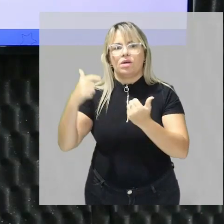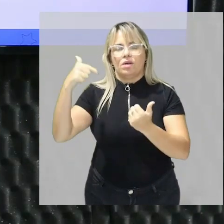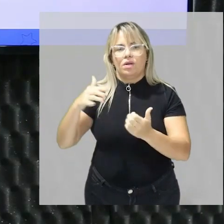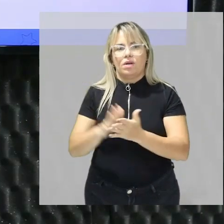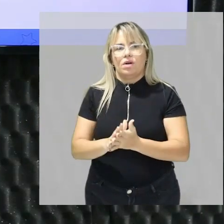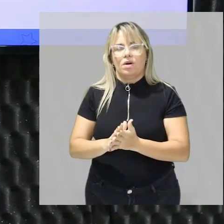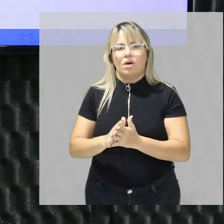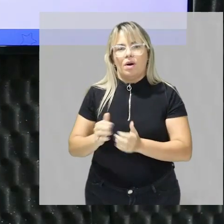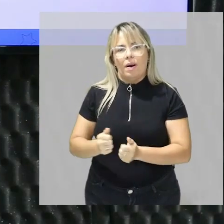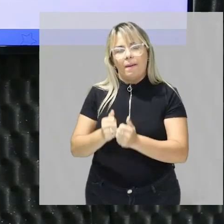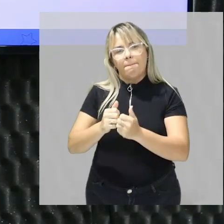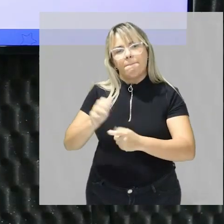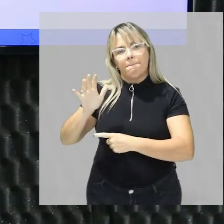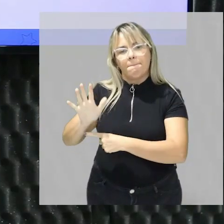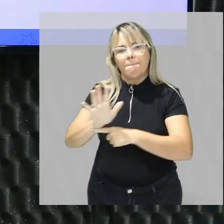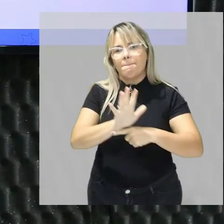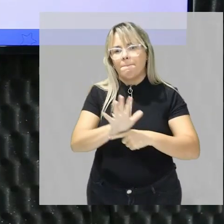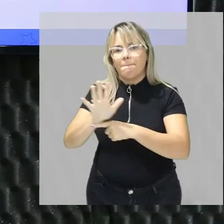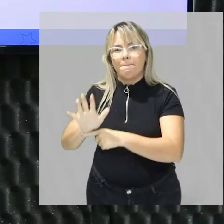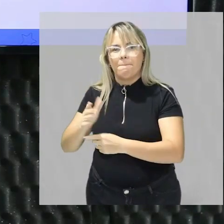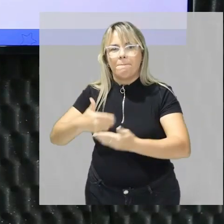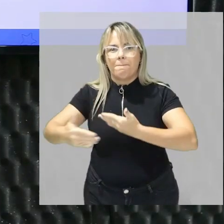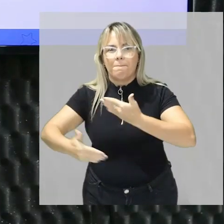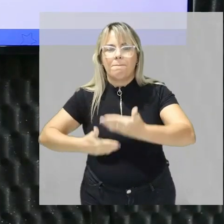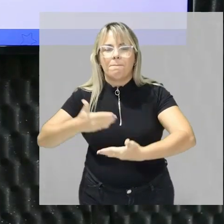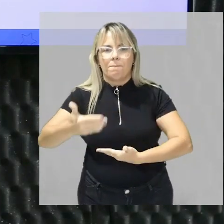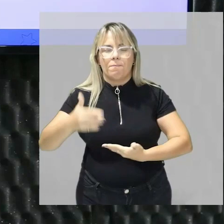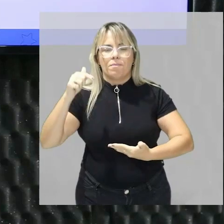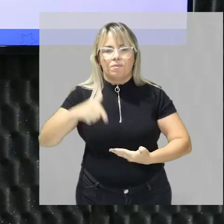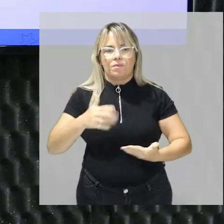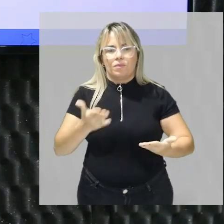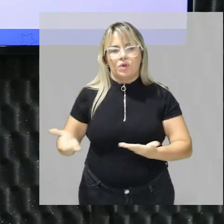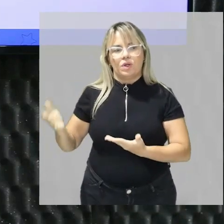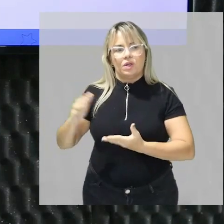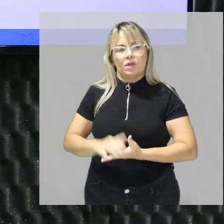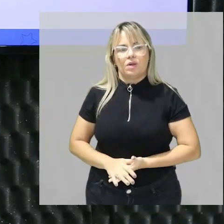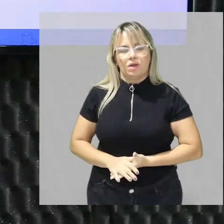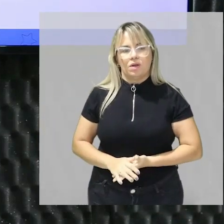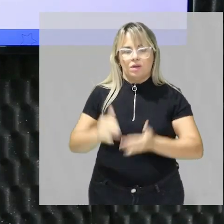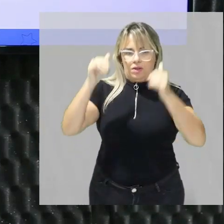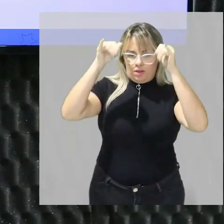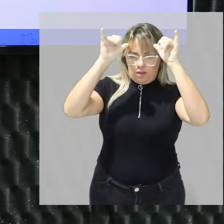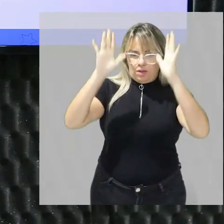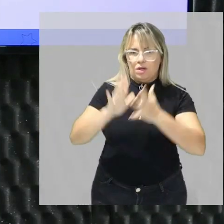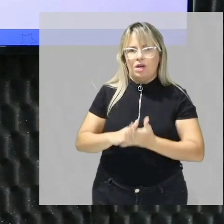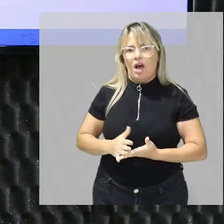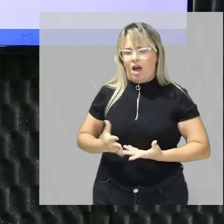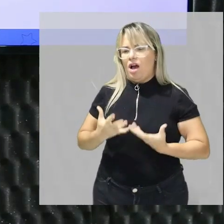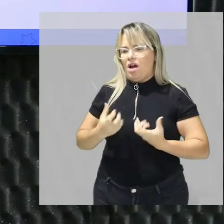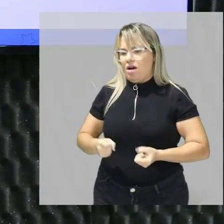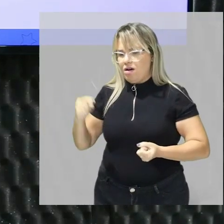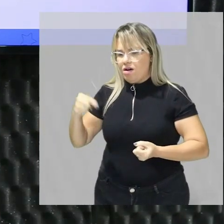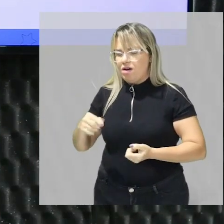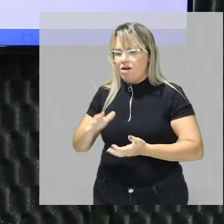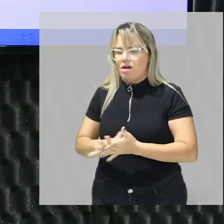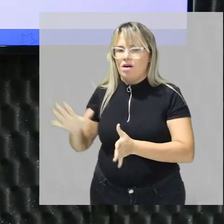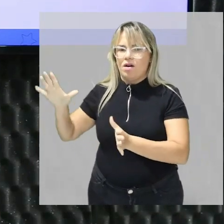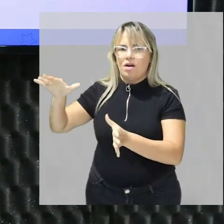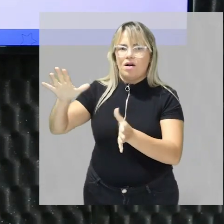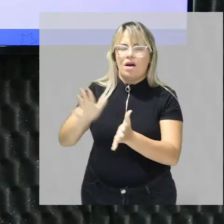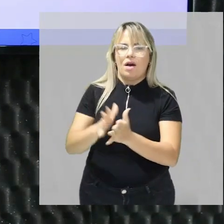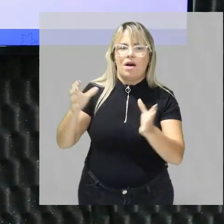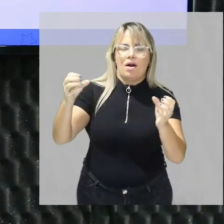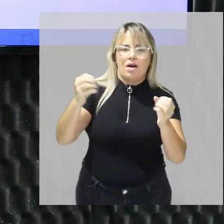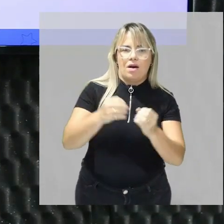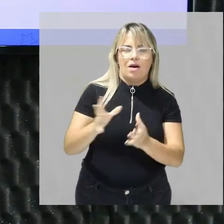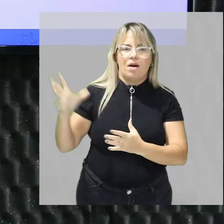eles cooperam mutuamente, é uma protocooperação, tá? O búfalo, ao permitir que as garças cheguem perto